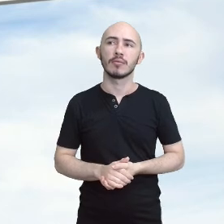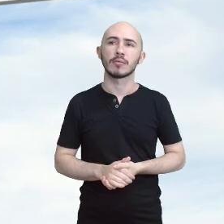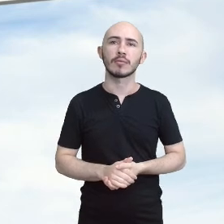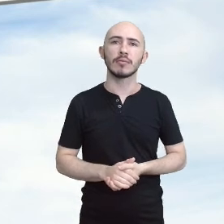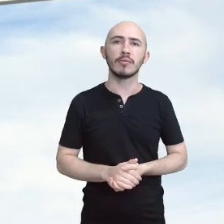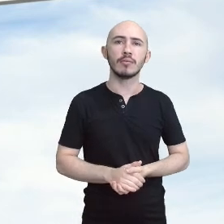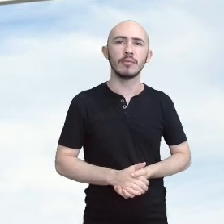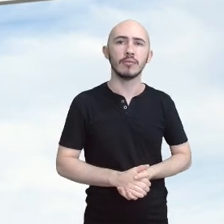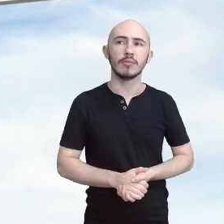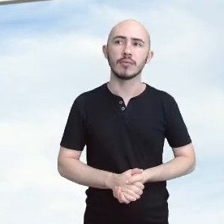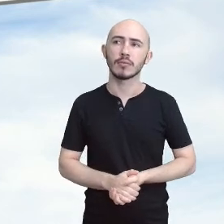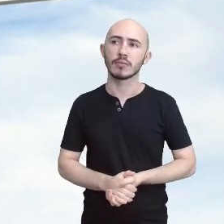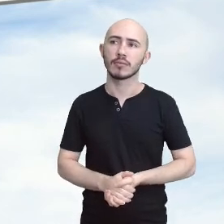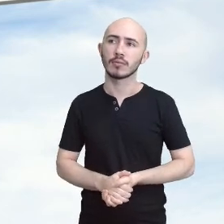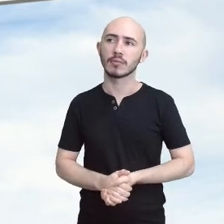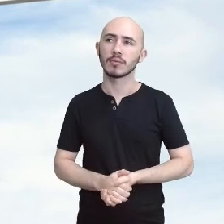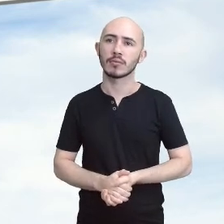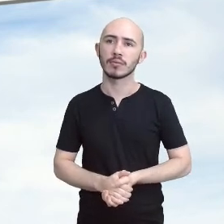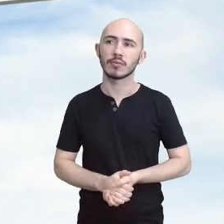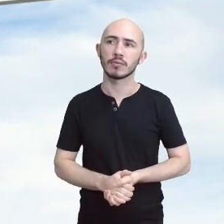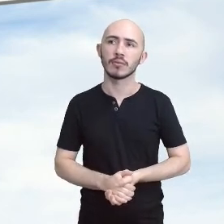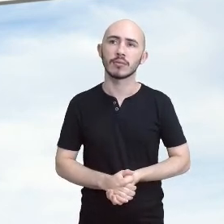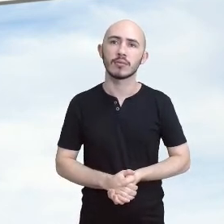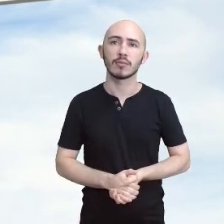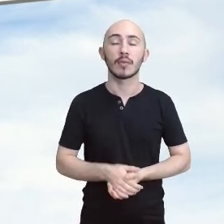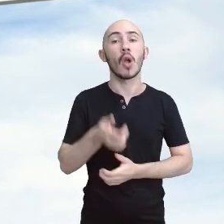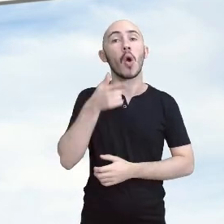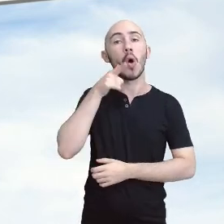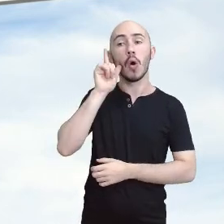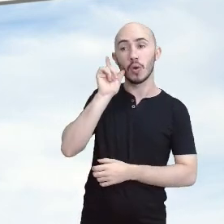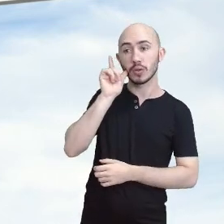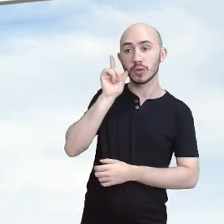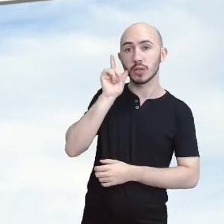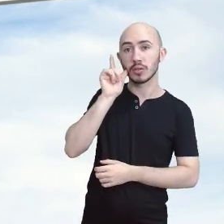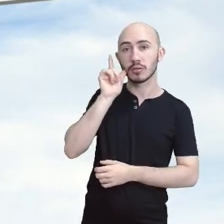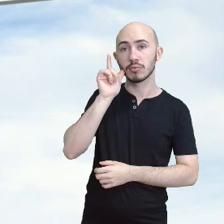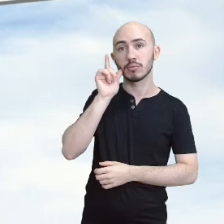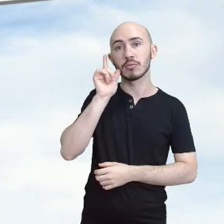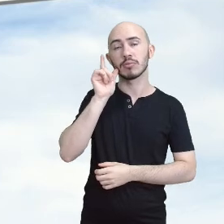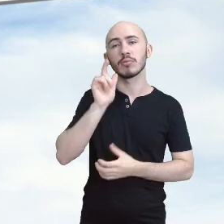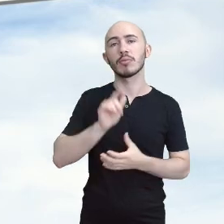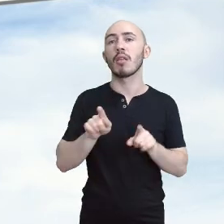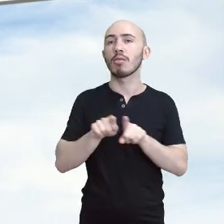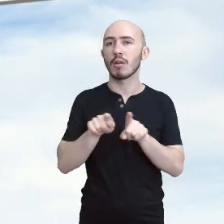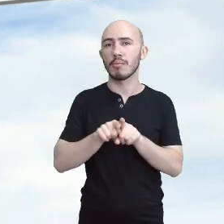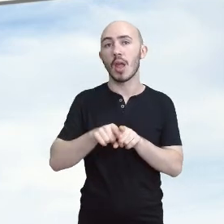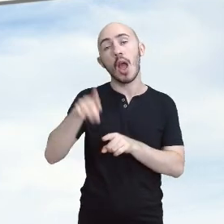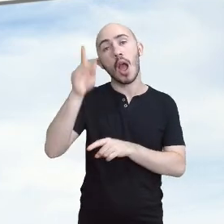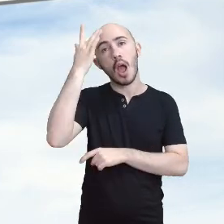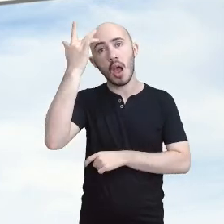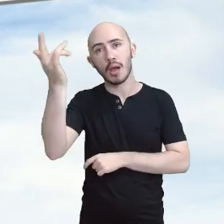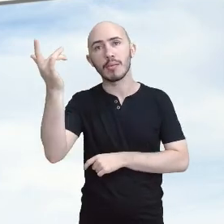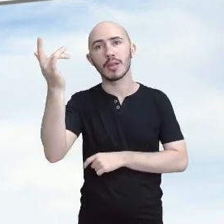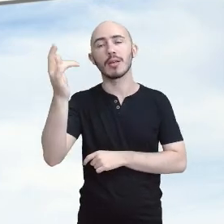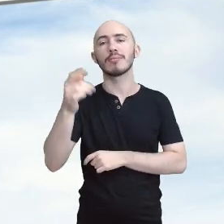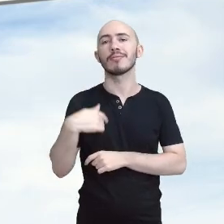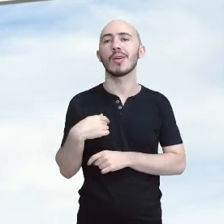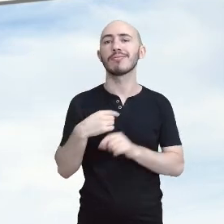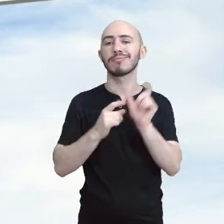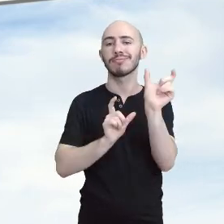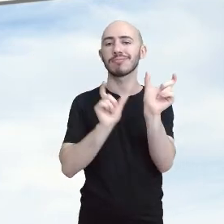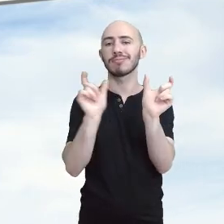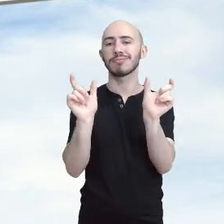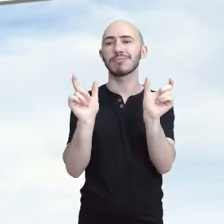exemplo, yesterday. Yesterday, ontem. Tomorrow, amanhã. Então, esses são elementos que vão adicionar na